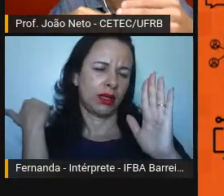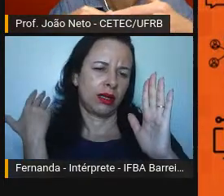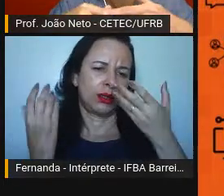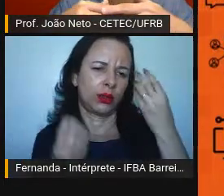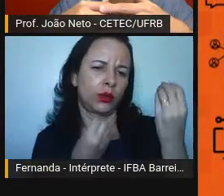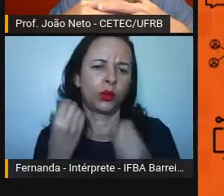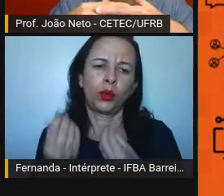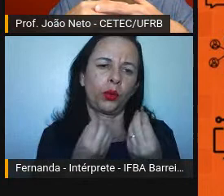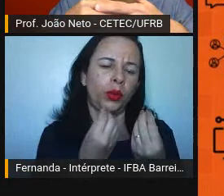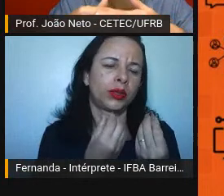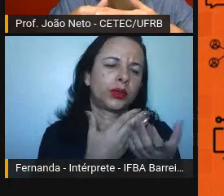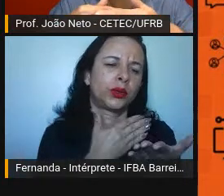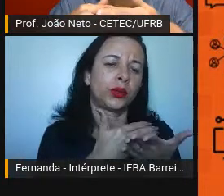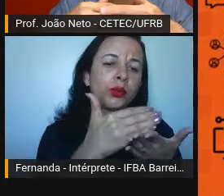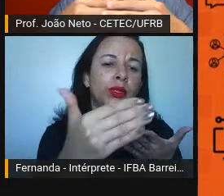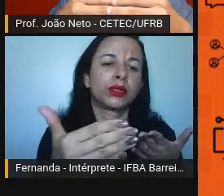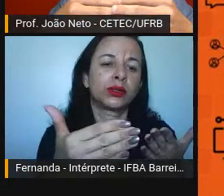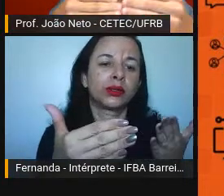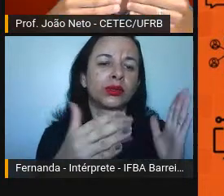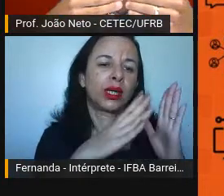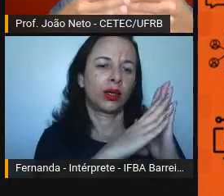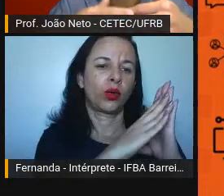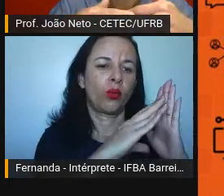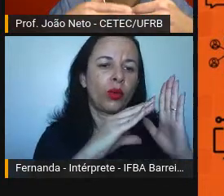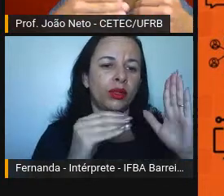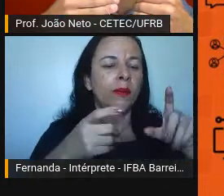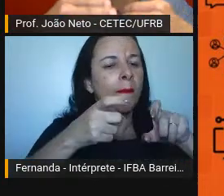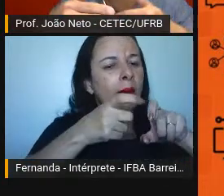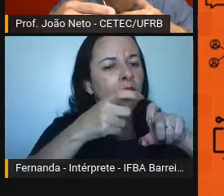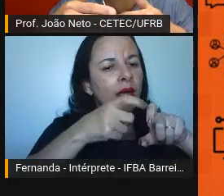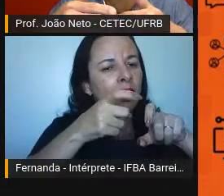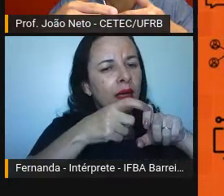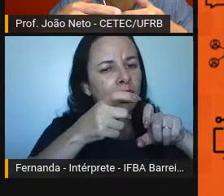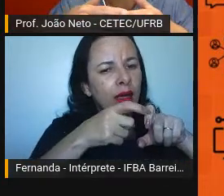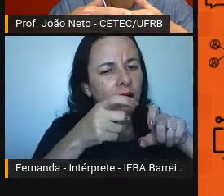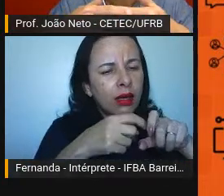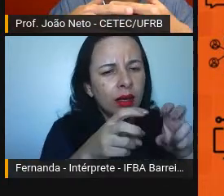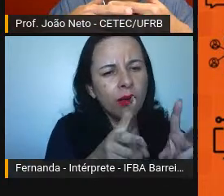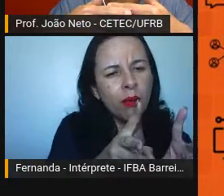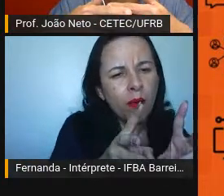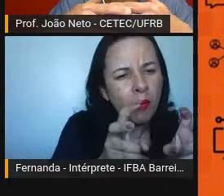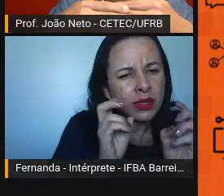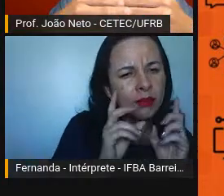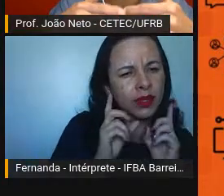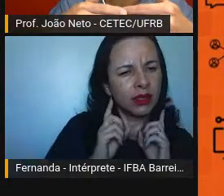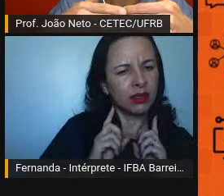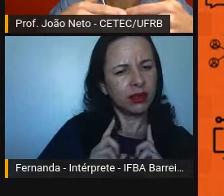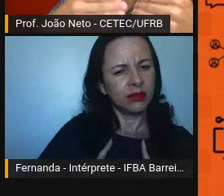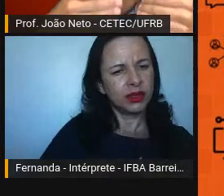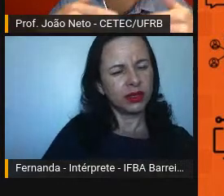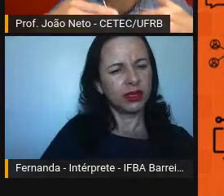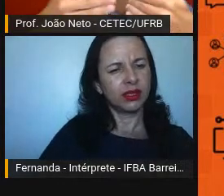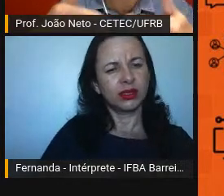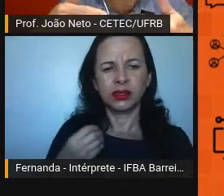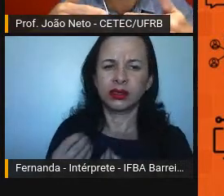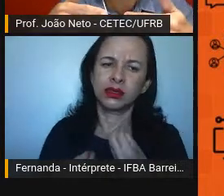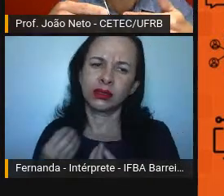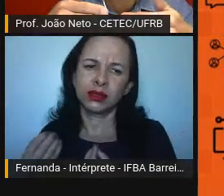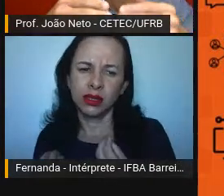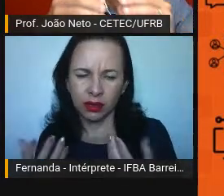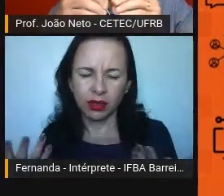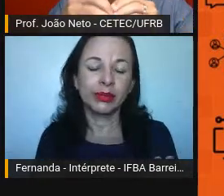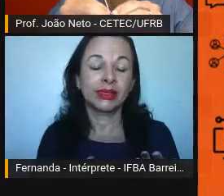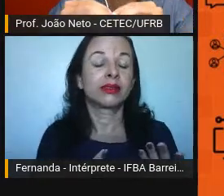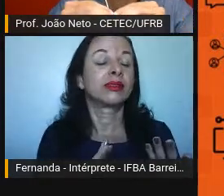criou se arruma odelo médico em que percebi se a deficiência como sendo algo a ser